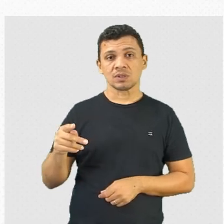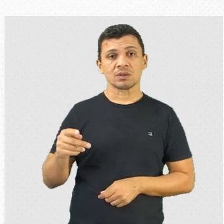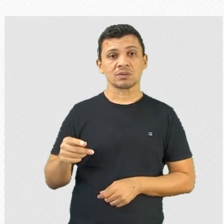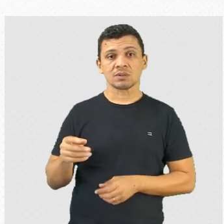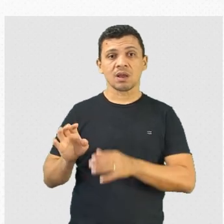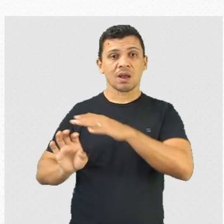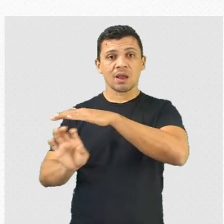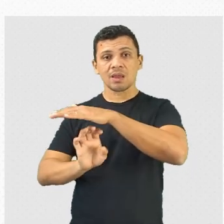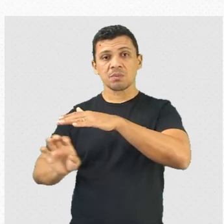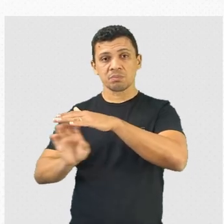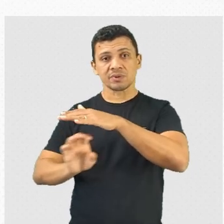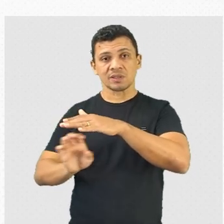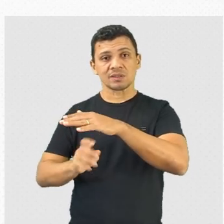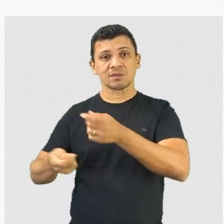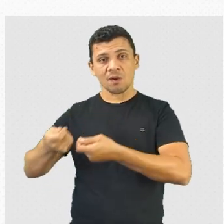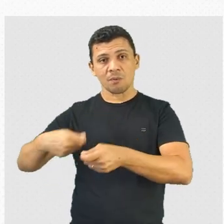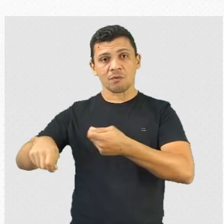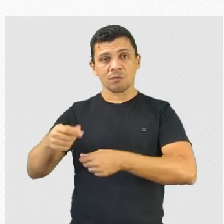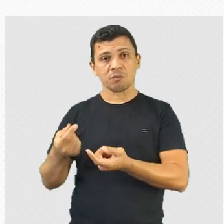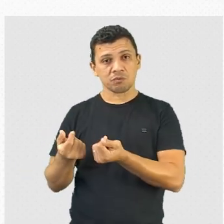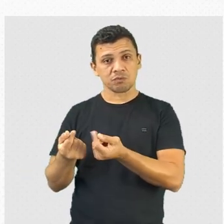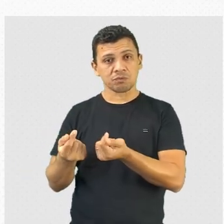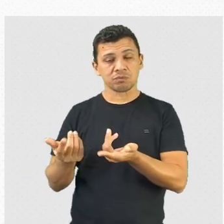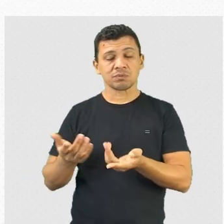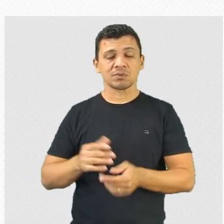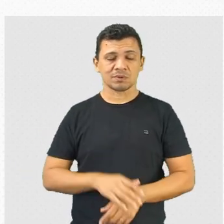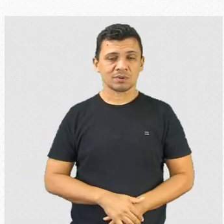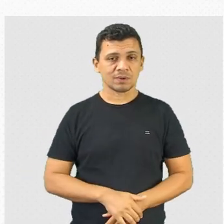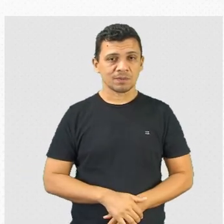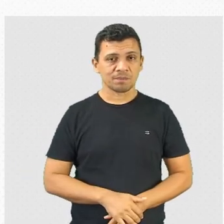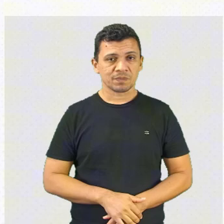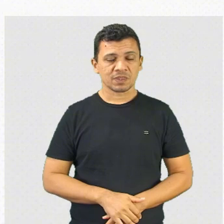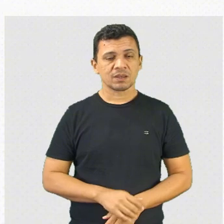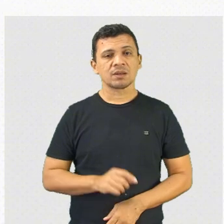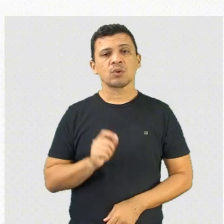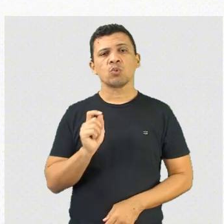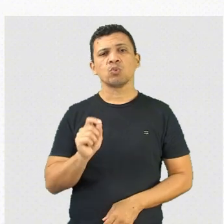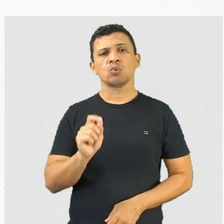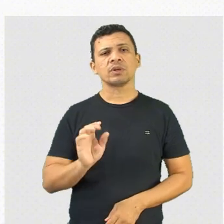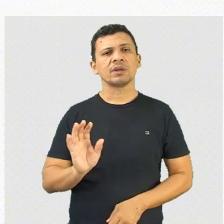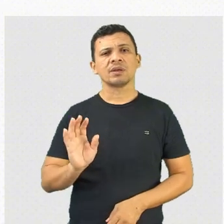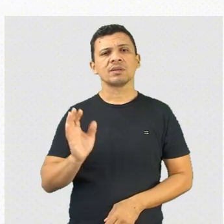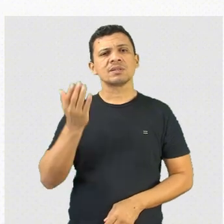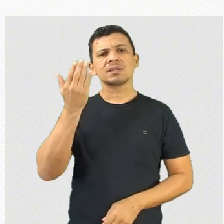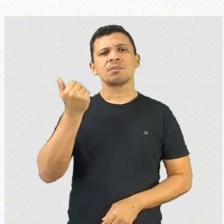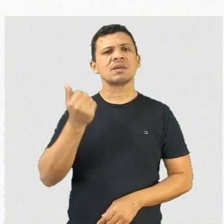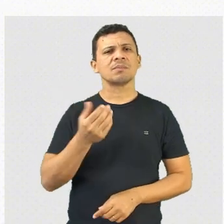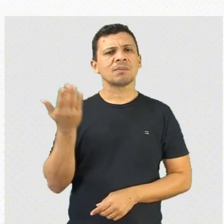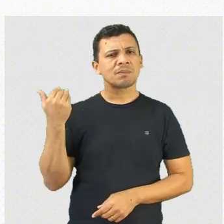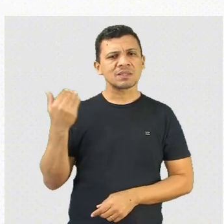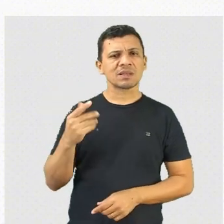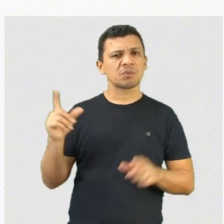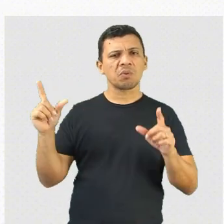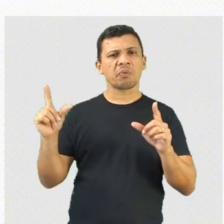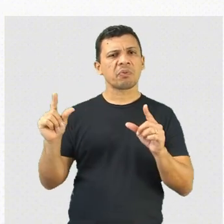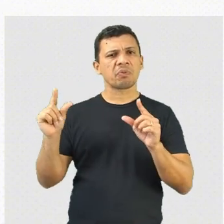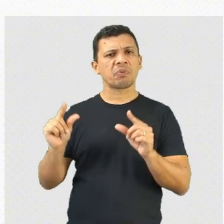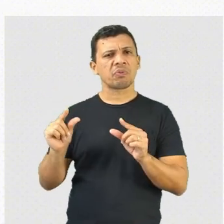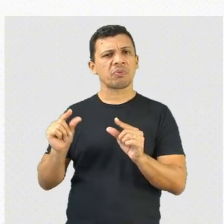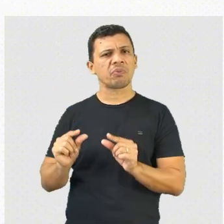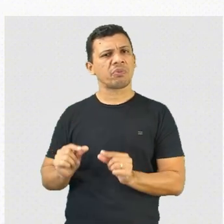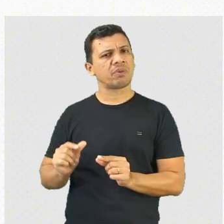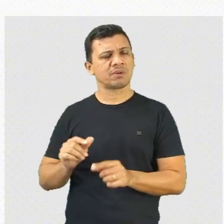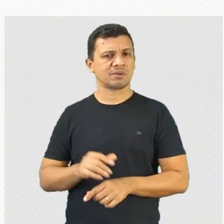financiadores, né, dos seus patrocinadores. Então, o que a gente sabia até então era muito reduzido, né? Era muito reduzido